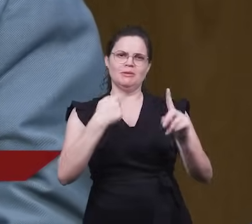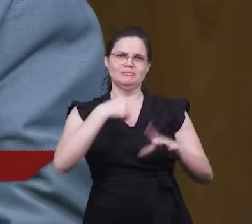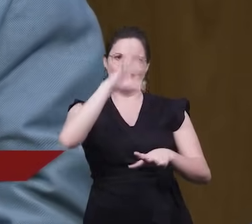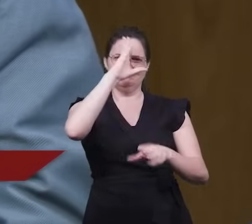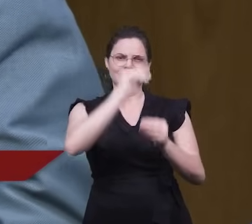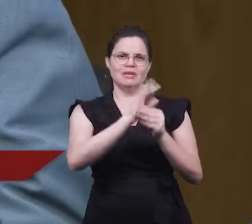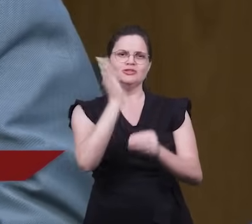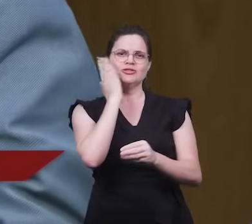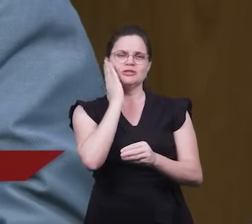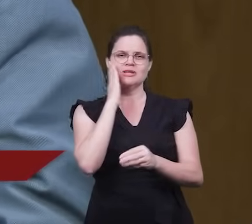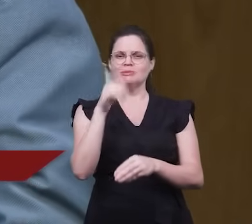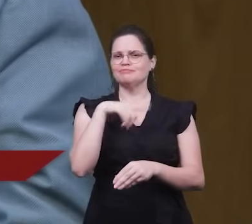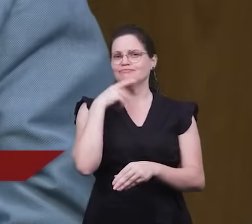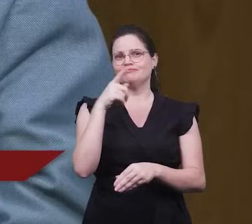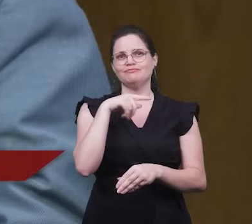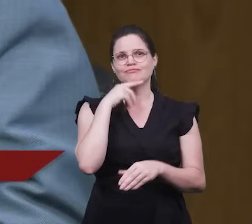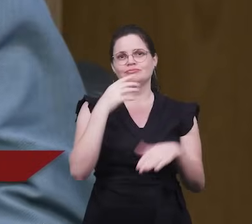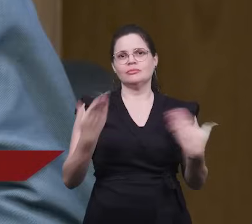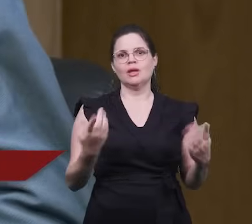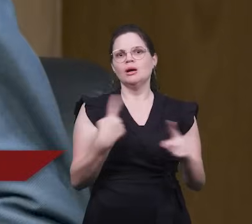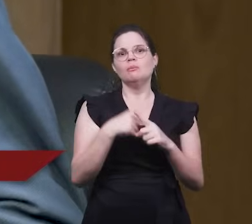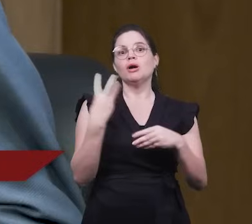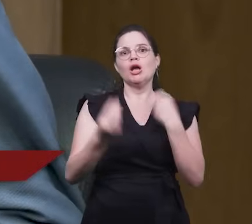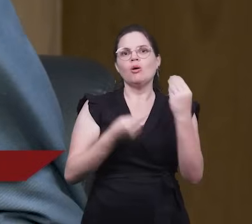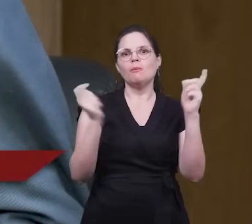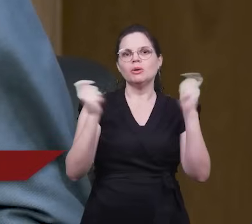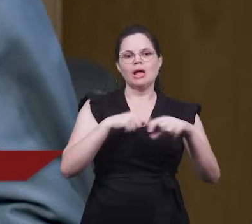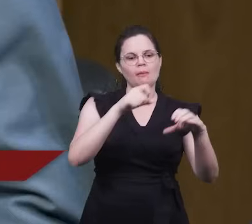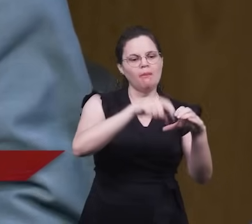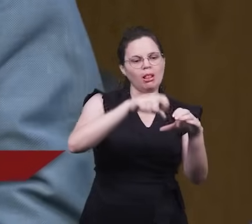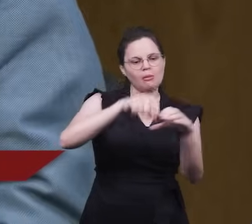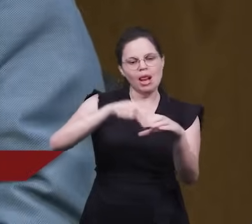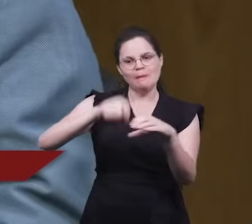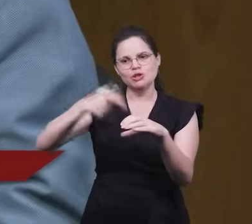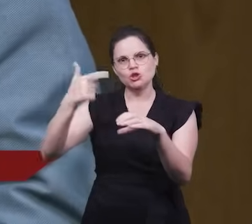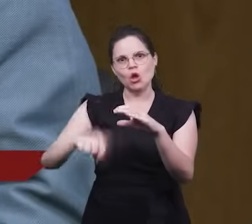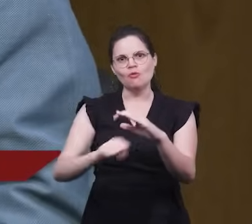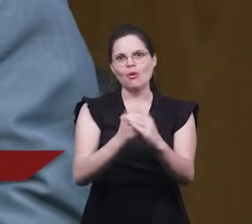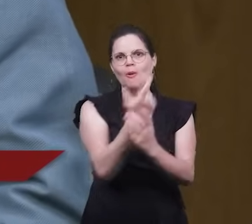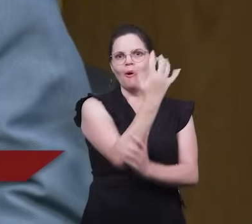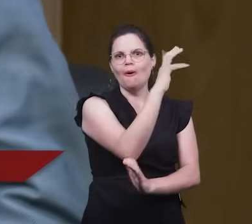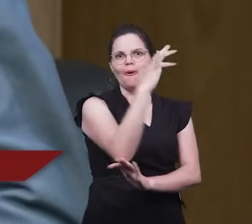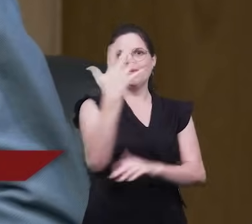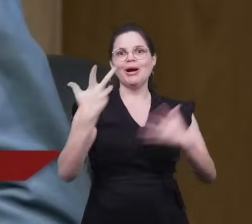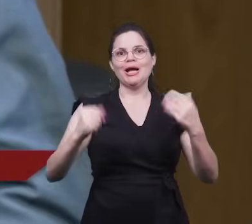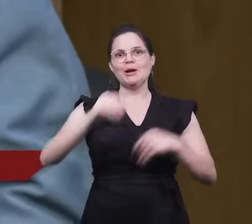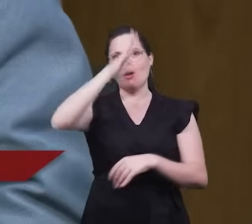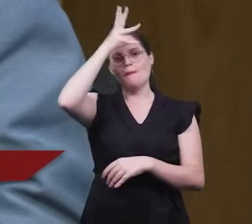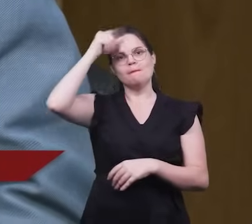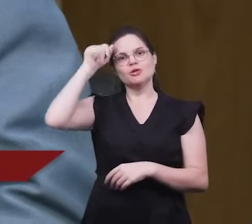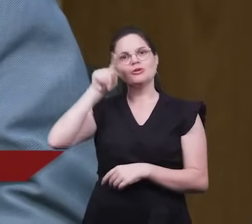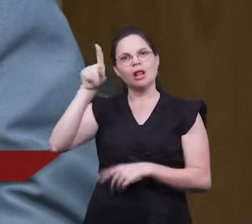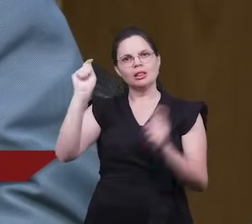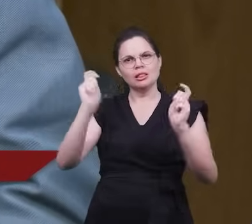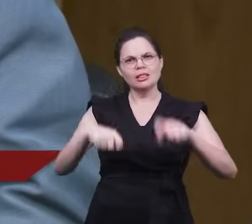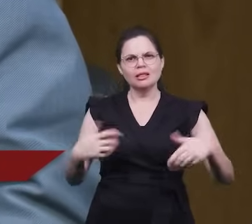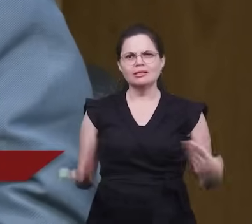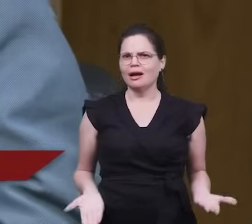quem é que vai substituir uma floresta como a floresta amazônica. Quando isso vai